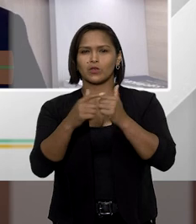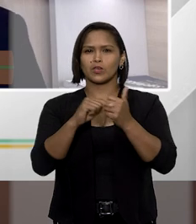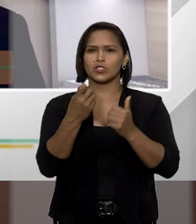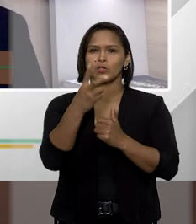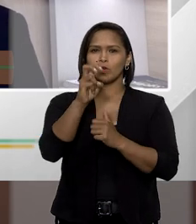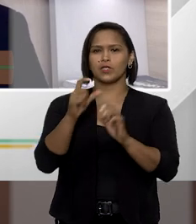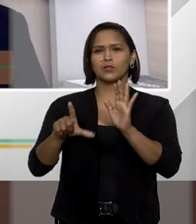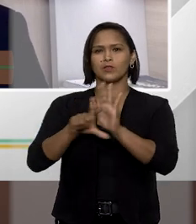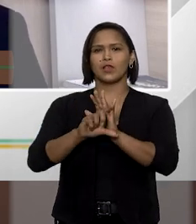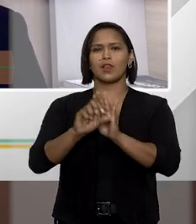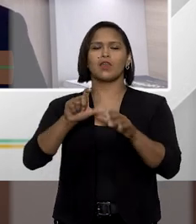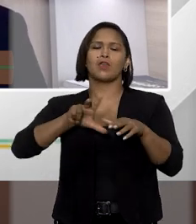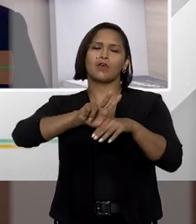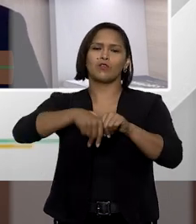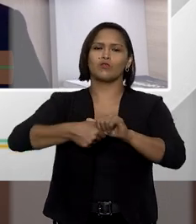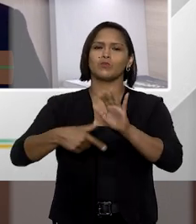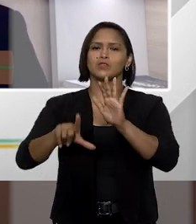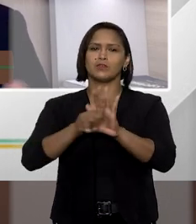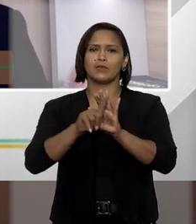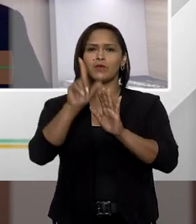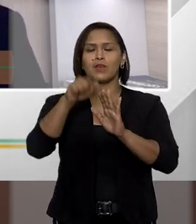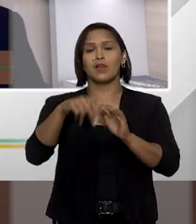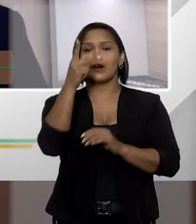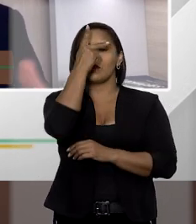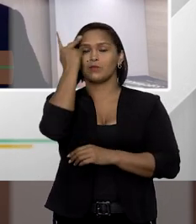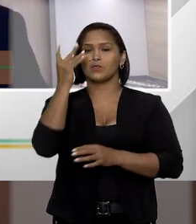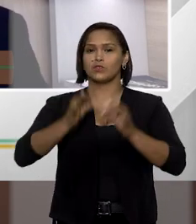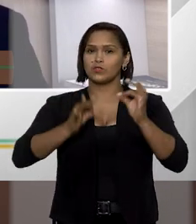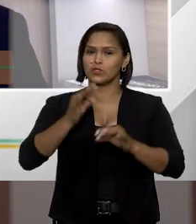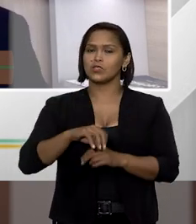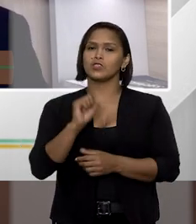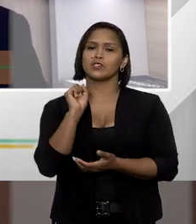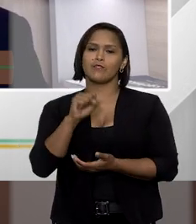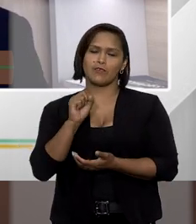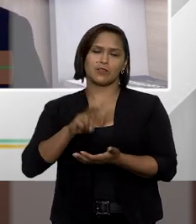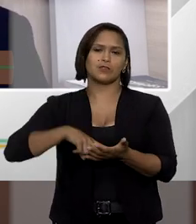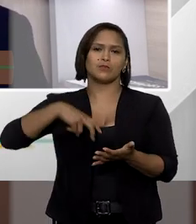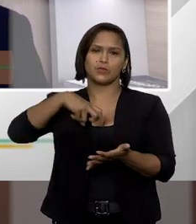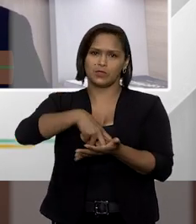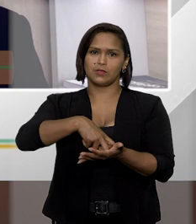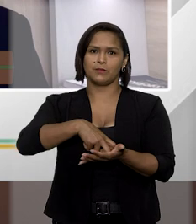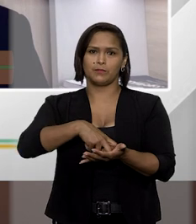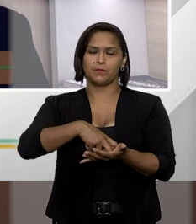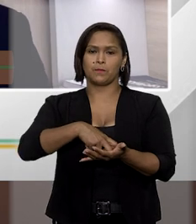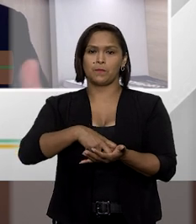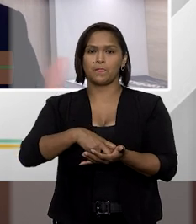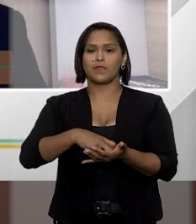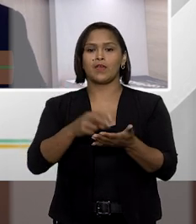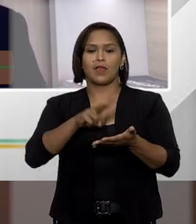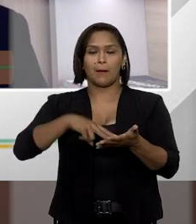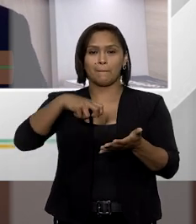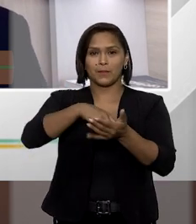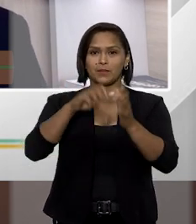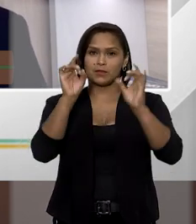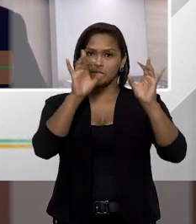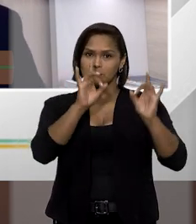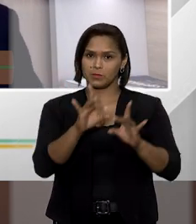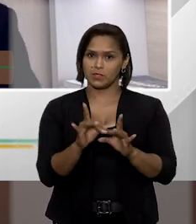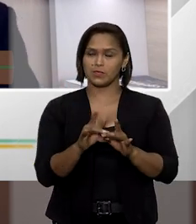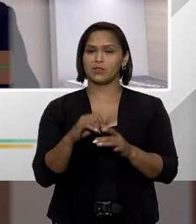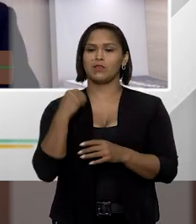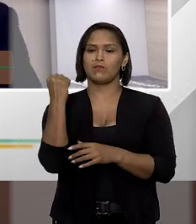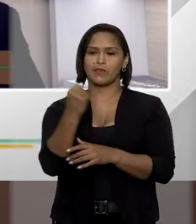artigo 5º da lei anticorrupção, a pessoa jurídica vai ser punida. A pena específica,